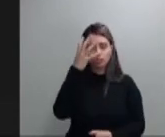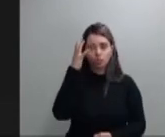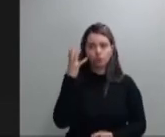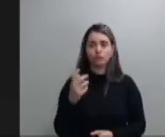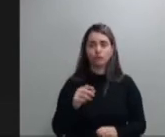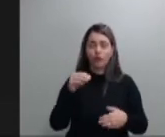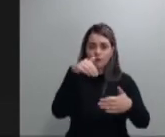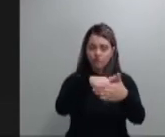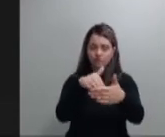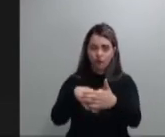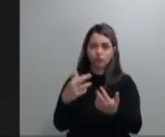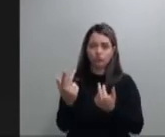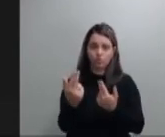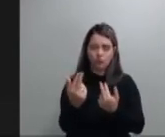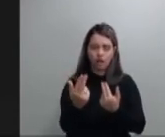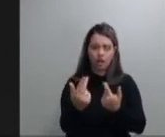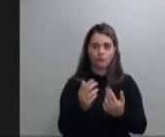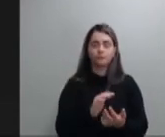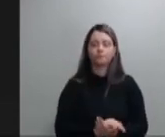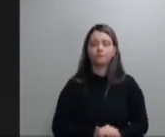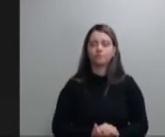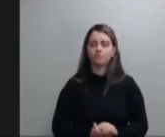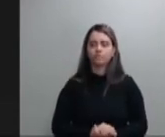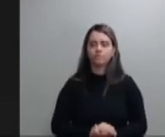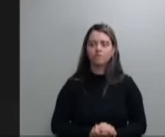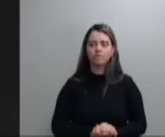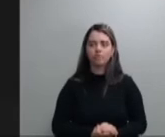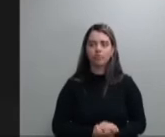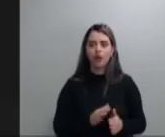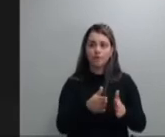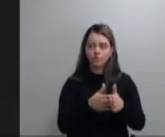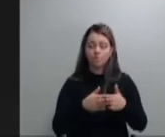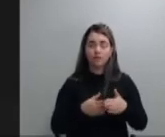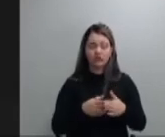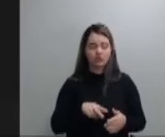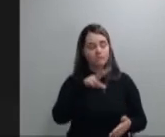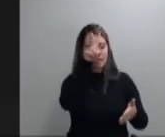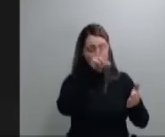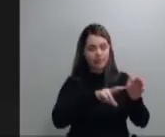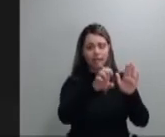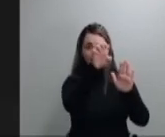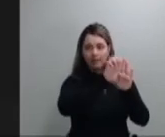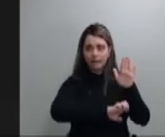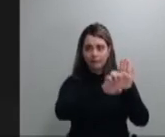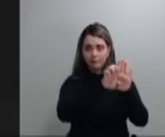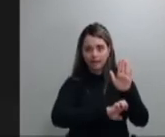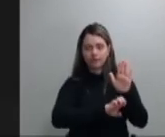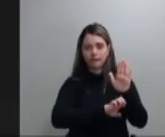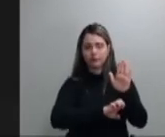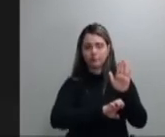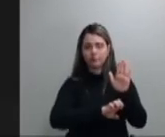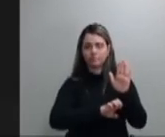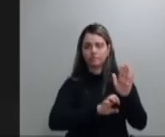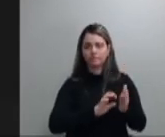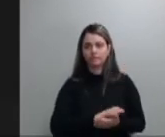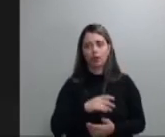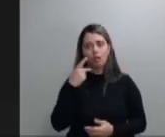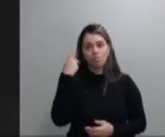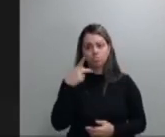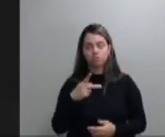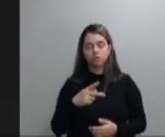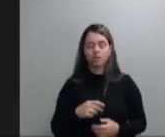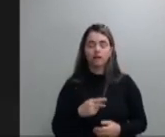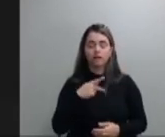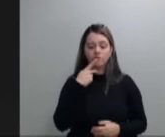apelação assim ementado vou pedir ver é para ler a emenda para contextualizar o meu voto